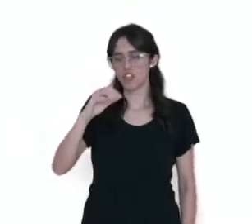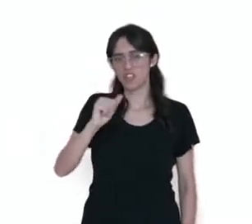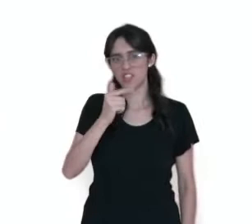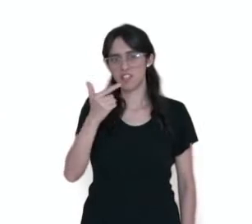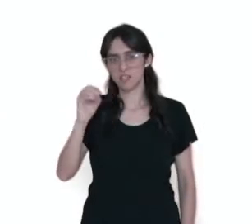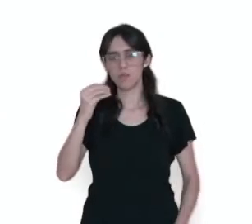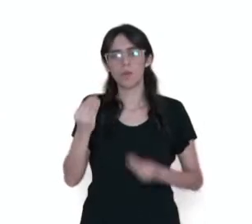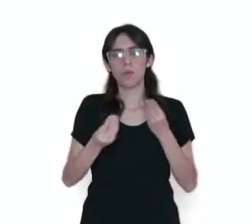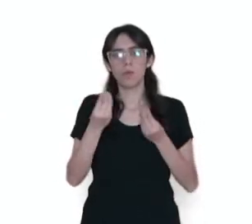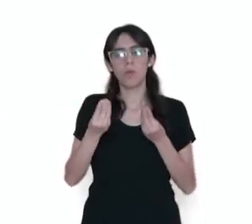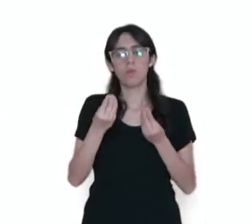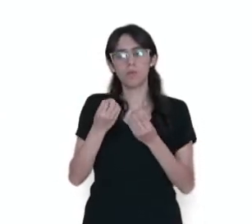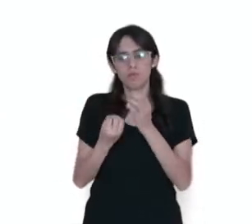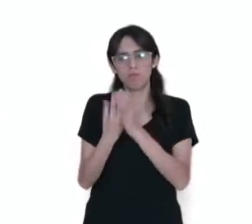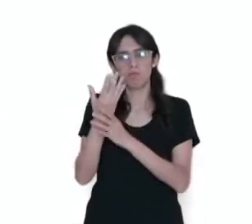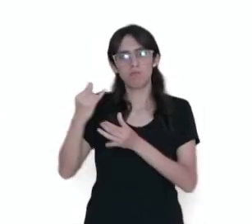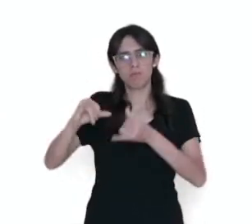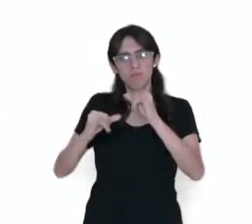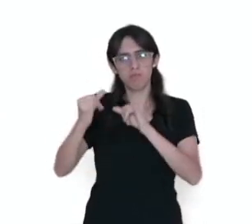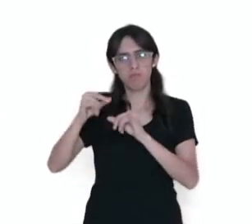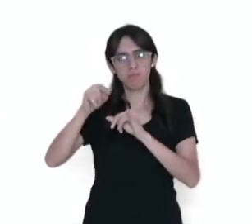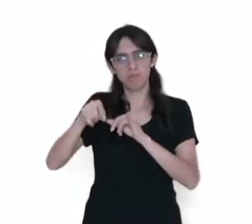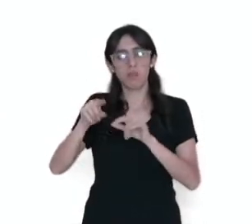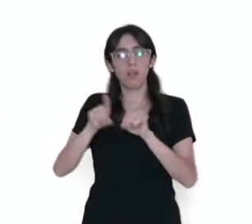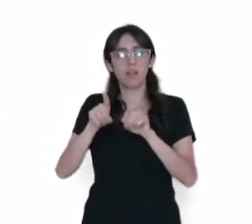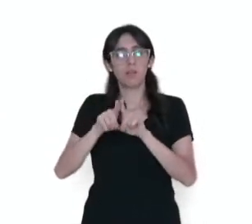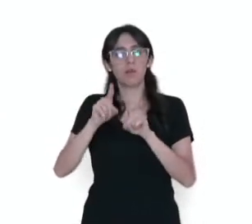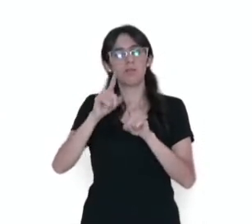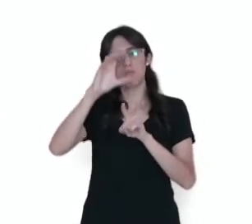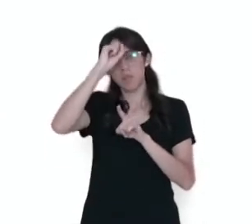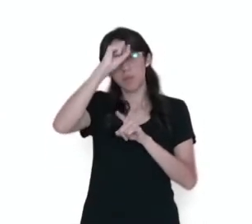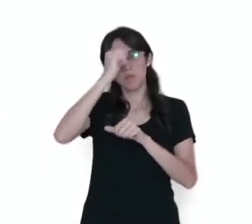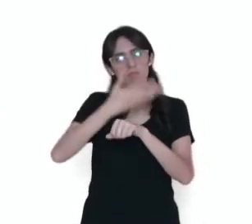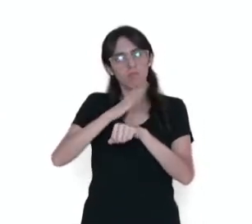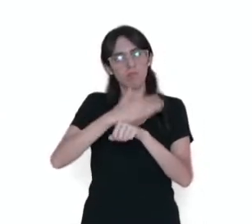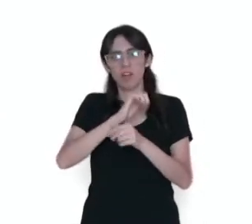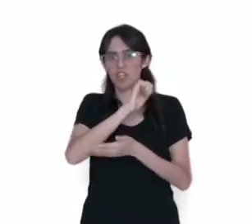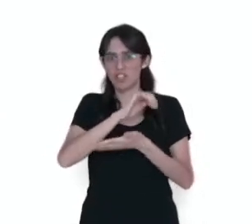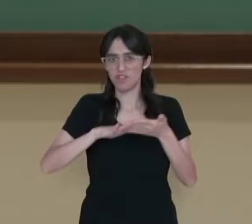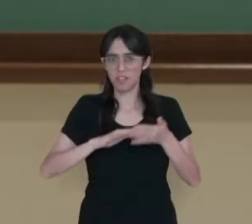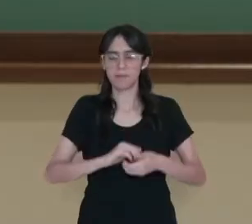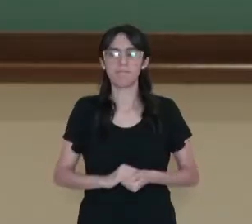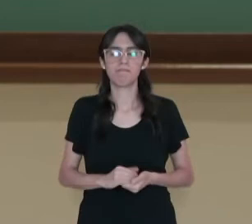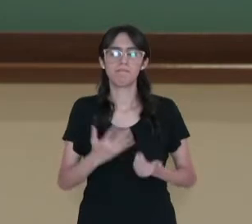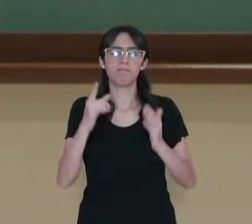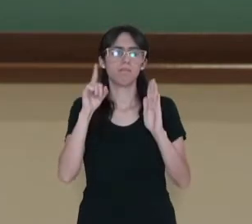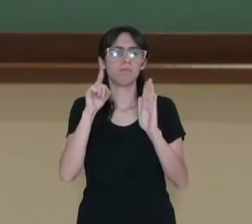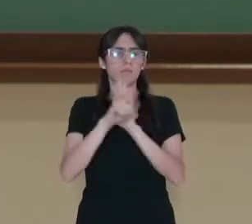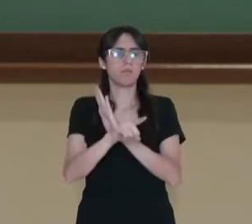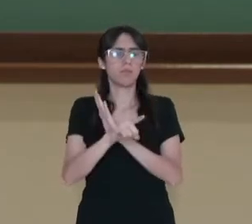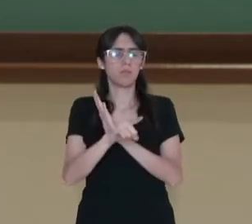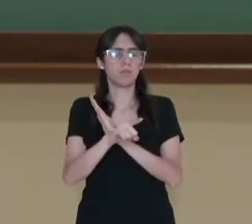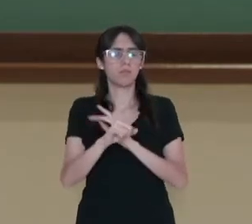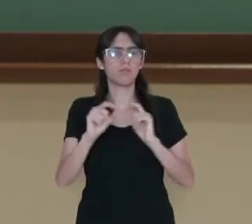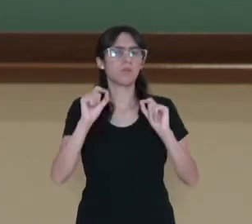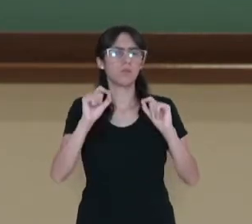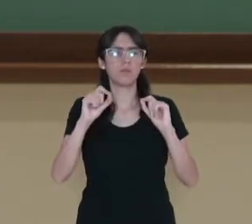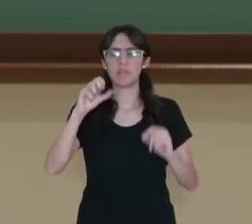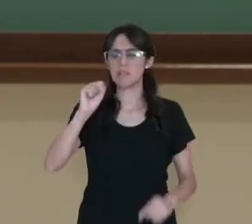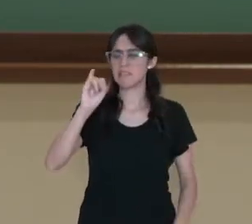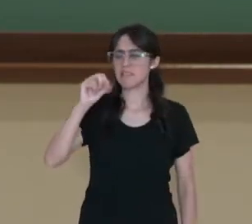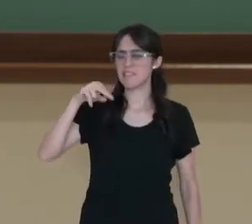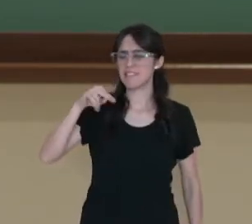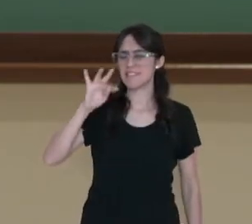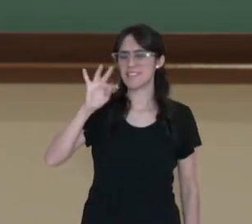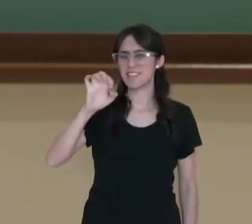produtos e praticar o conhecimento por meio de questionamentos e atividades. E as perguntas da aula? O que é uma síntese? O